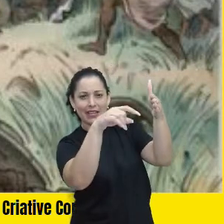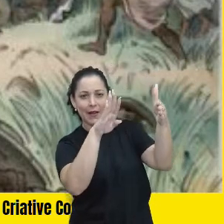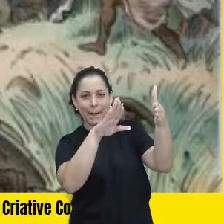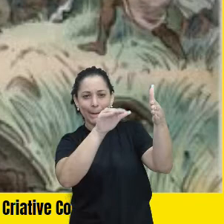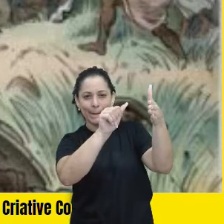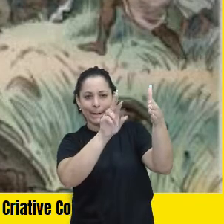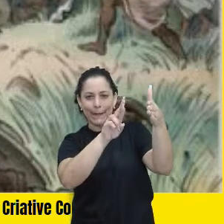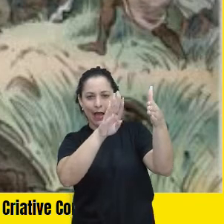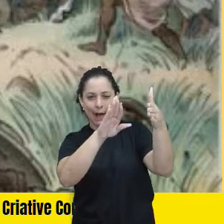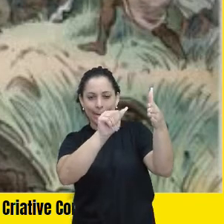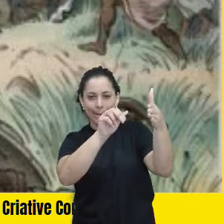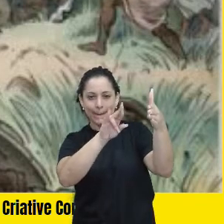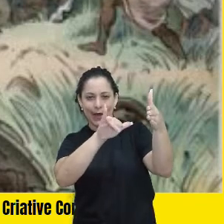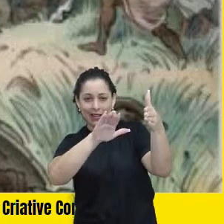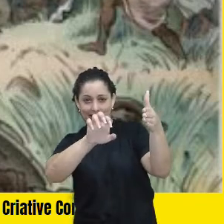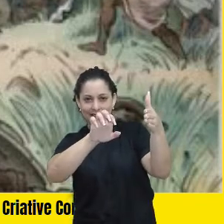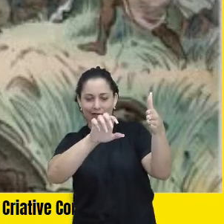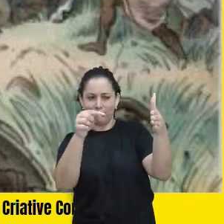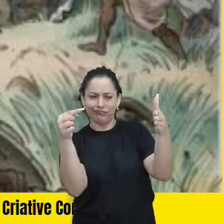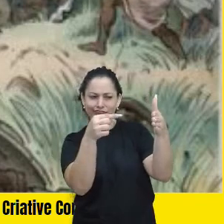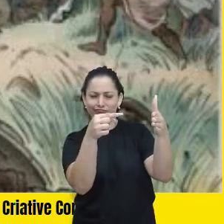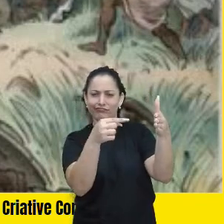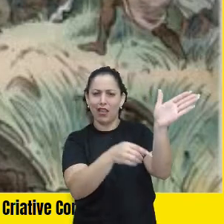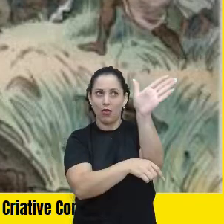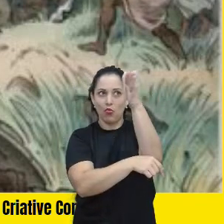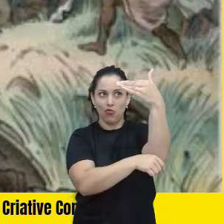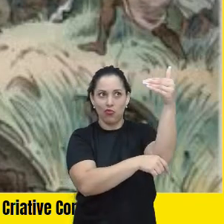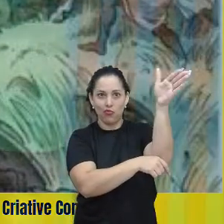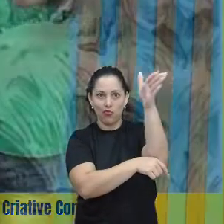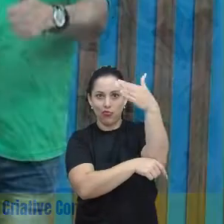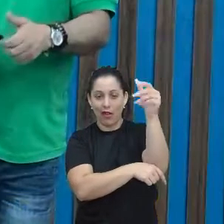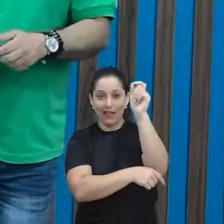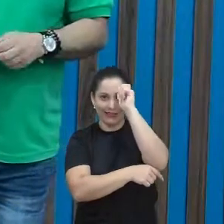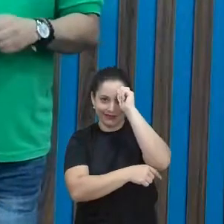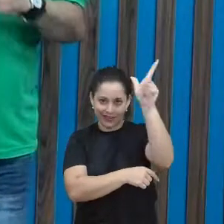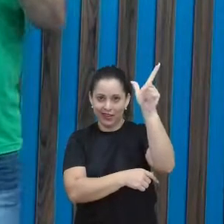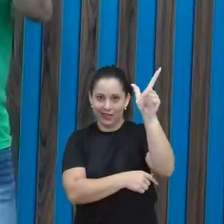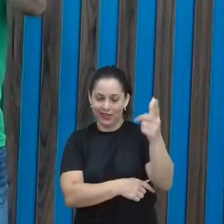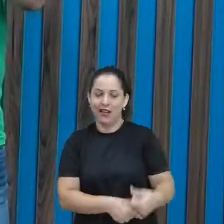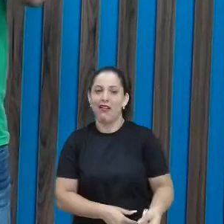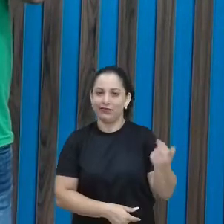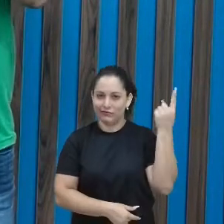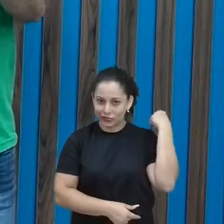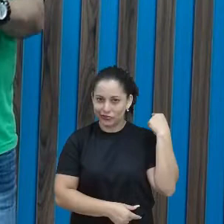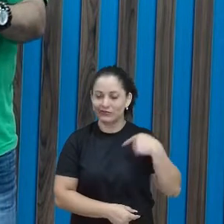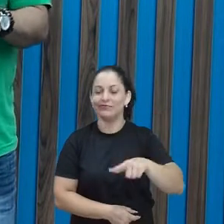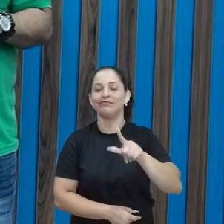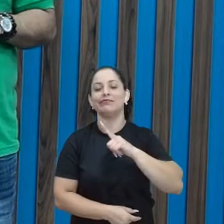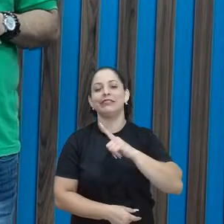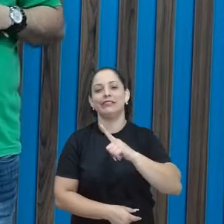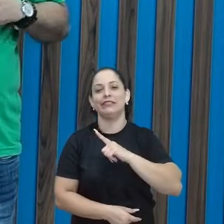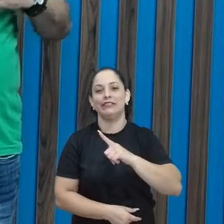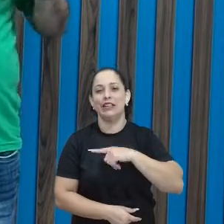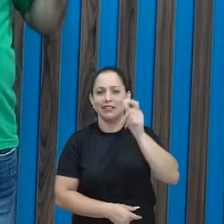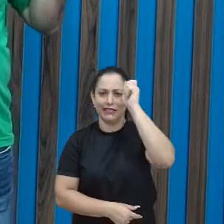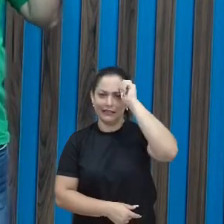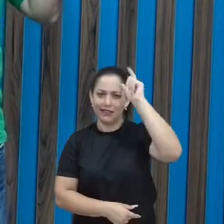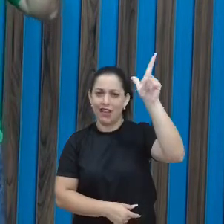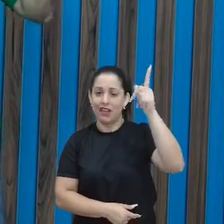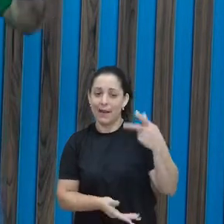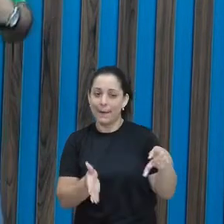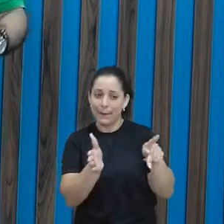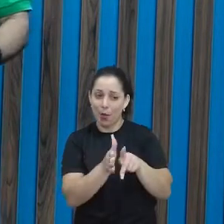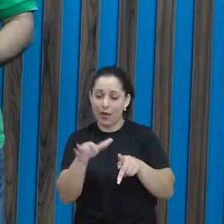a barbárie. Então existia essa ideia, muito obrigado aí, valeu. Então existia essa ideia de que